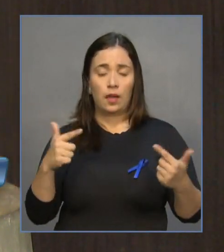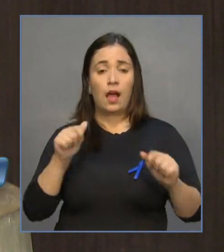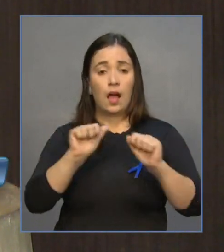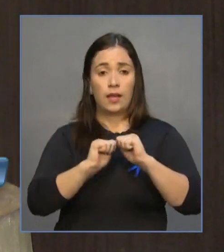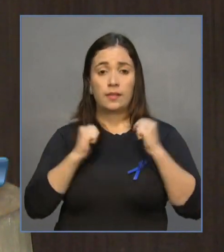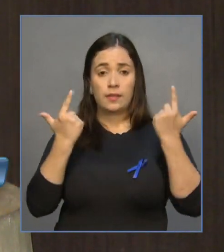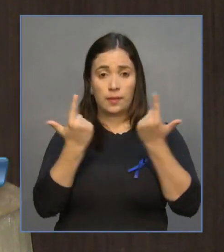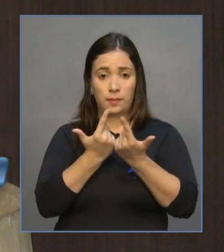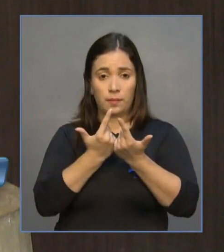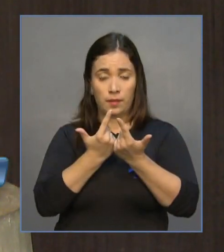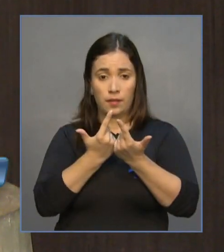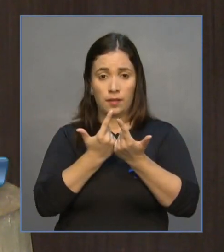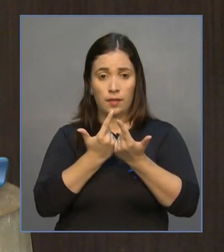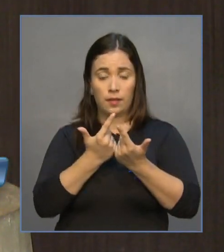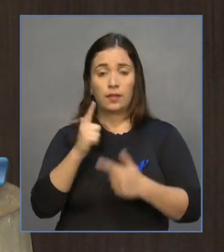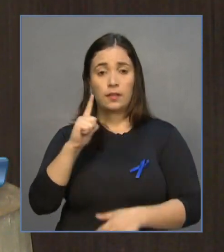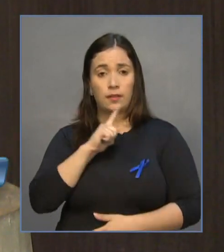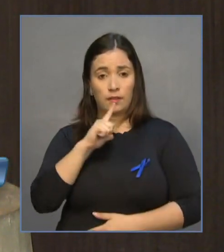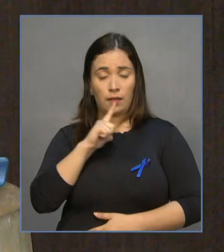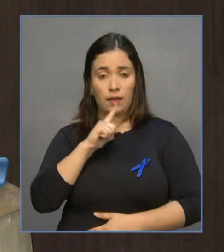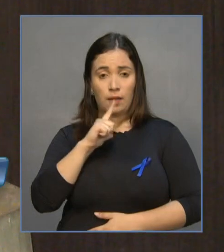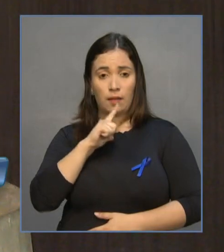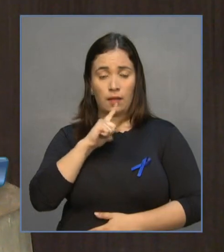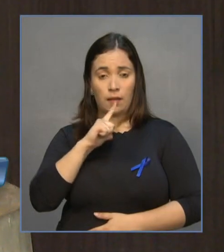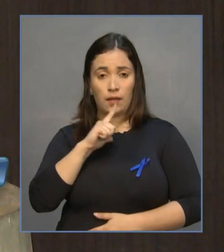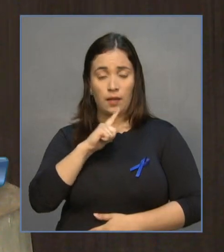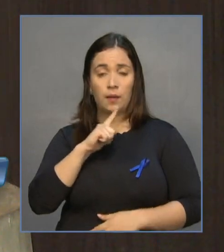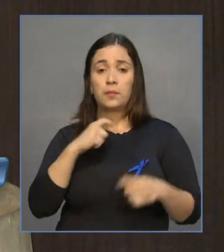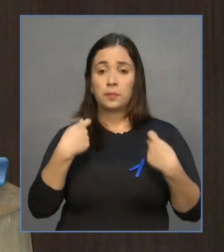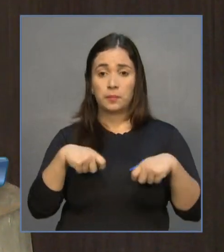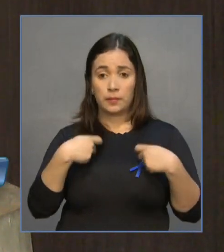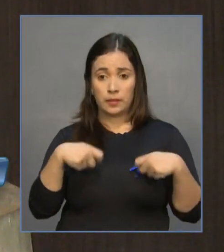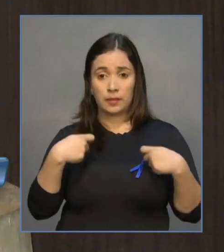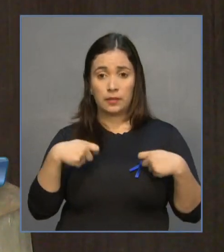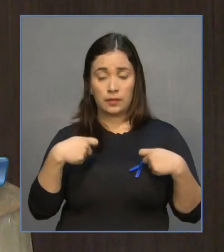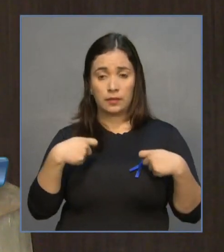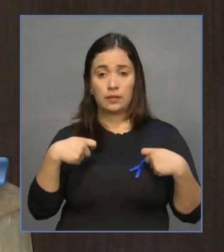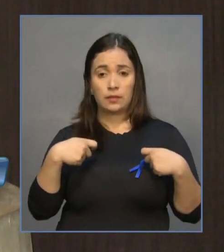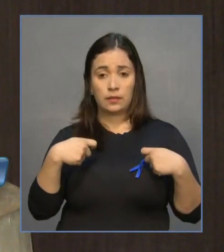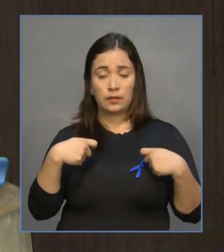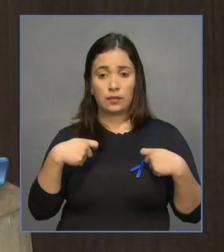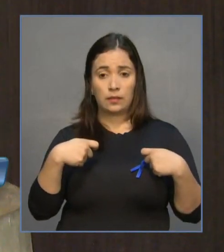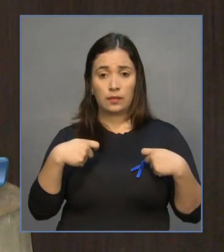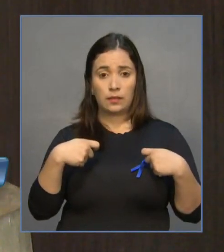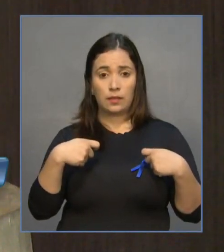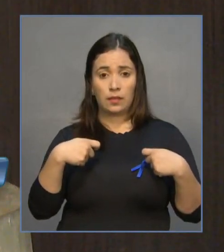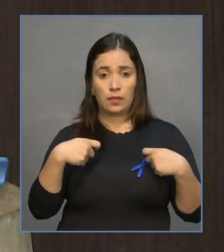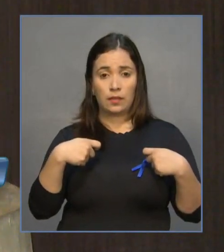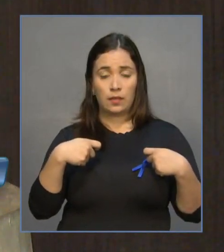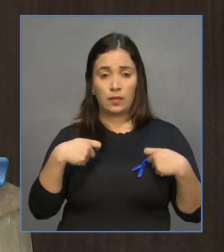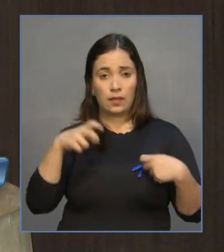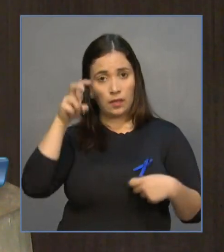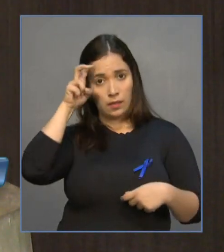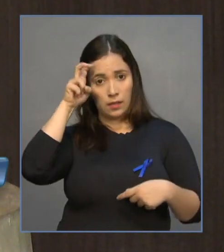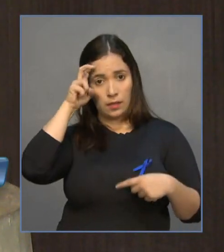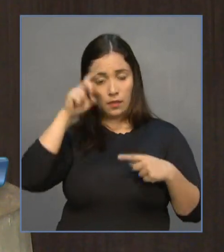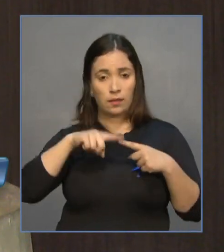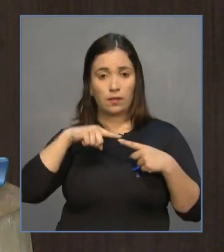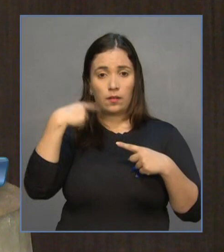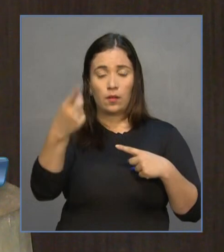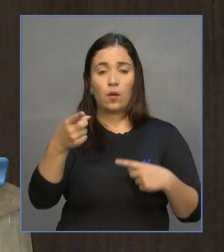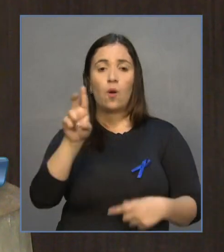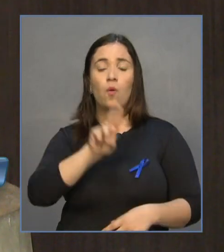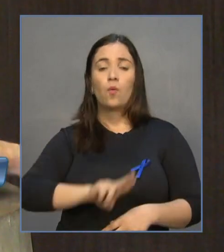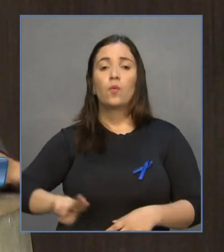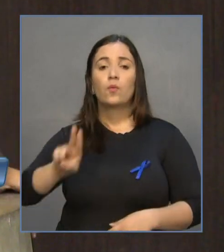Assembleia Legislativa, como poder autônomo, deveria, e eu aposto nisso, quinta-feira próxima, utilizar